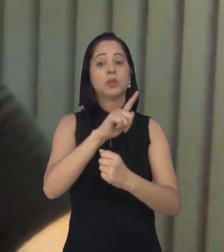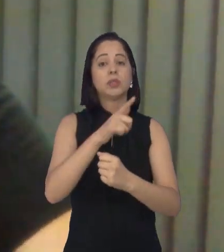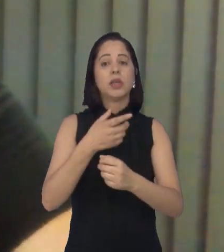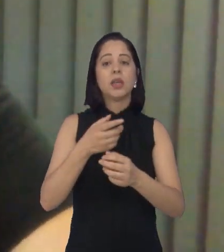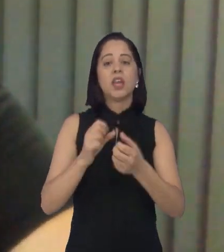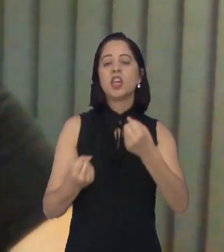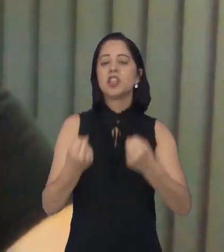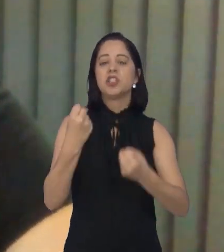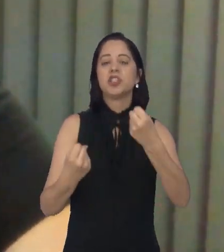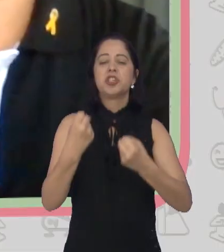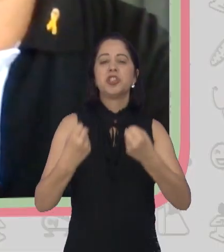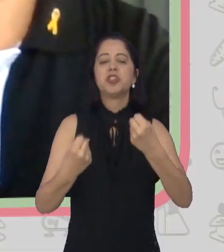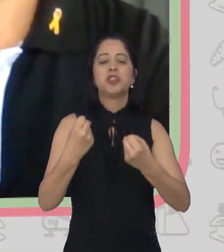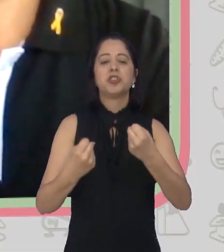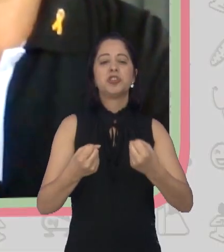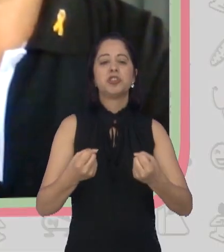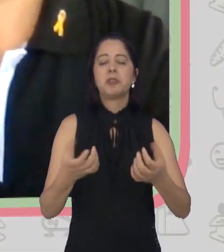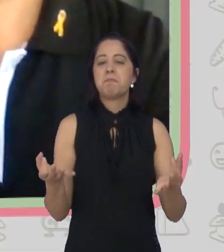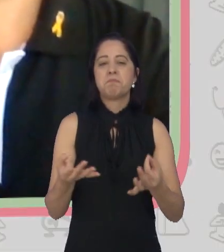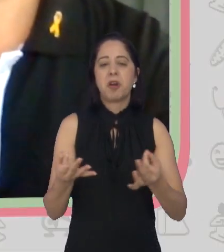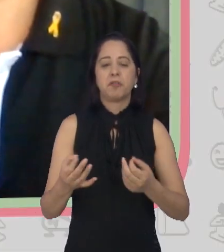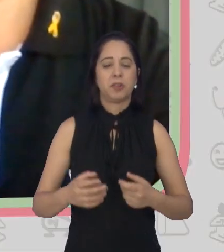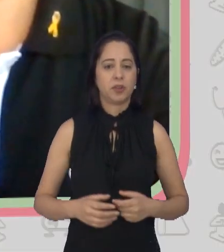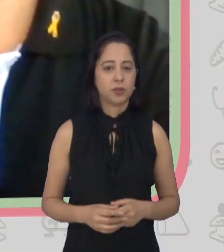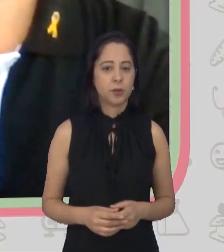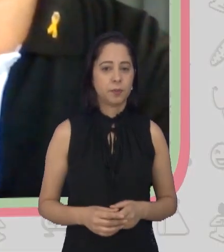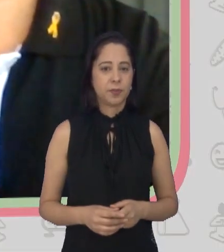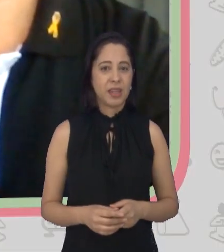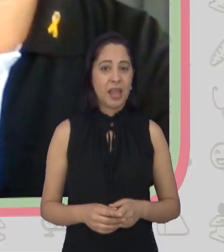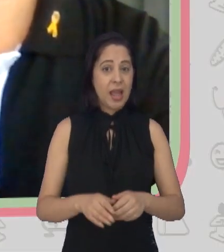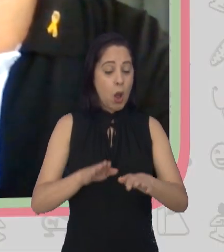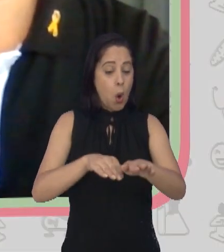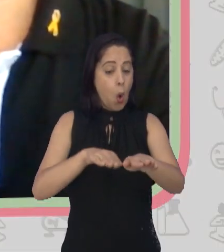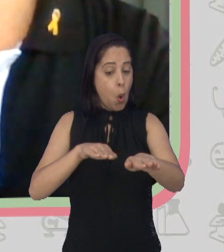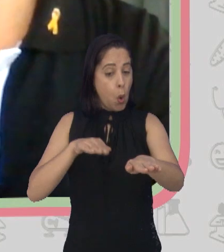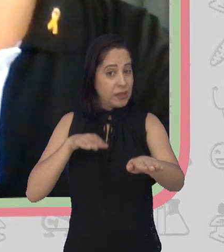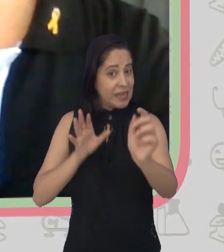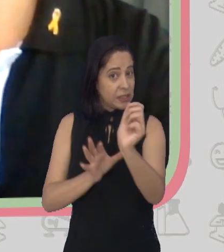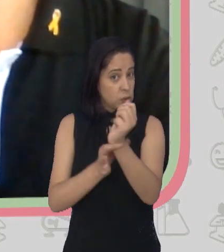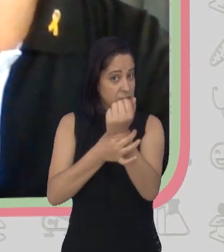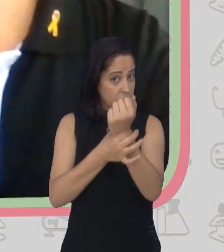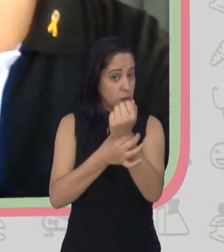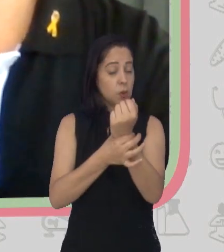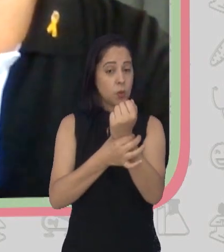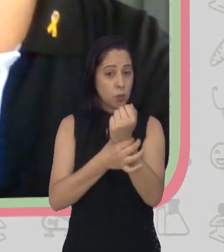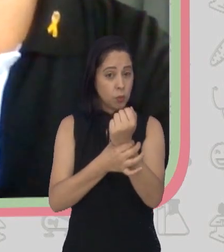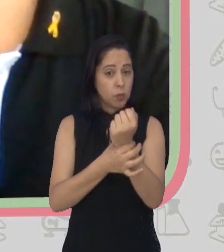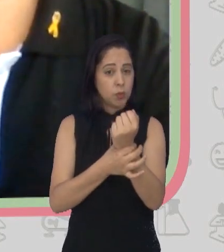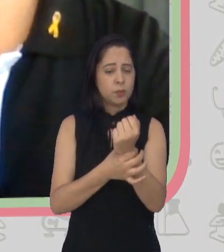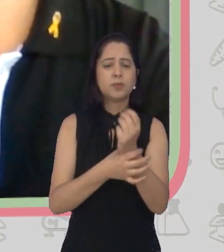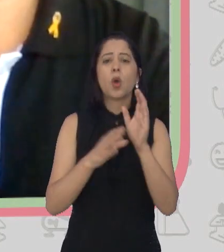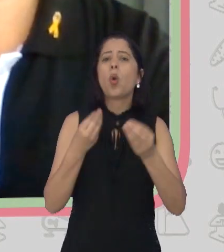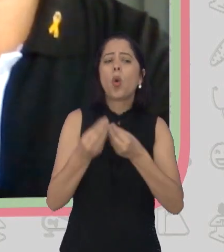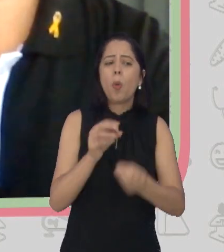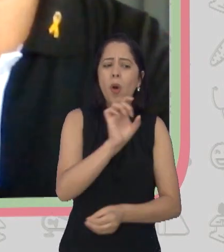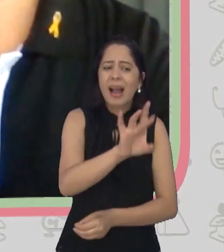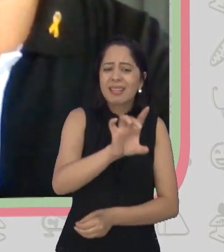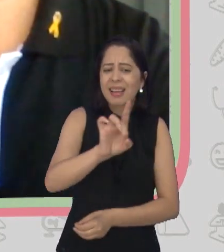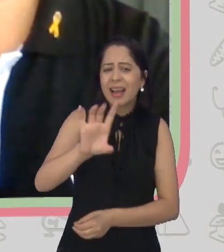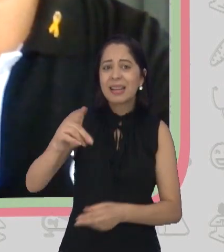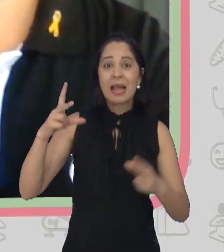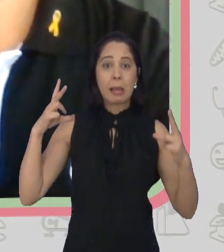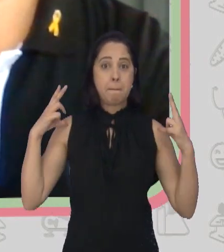nenhum problema. Perfeito. E um trânsito seguro é feito por pessoas. Como que cada motorista